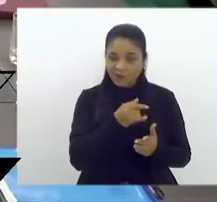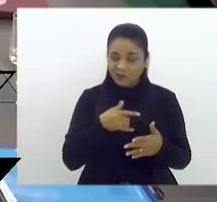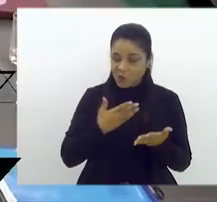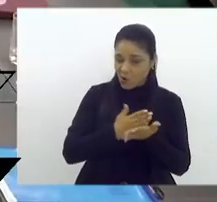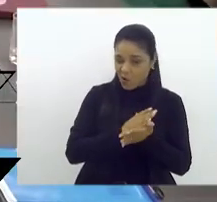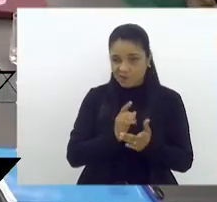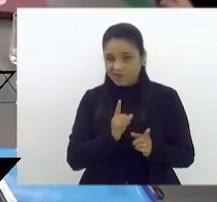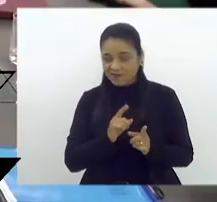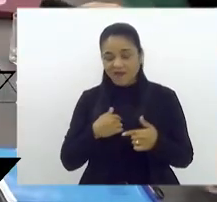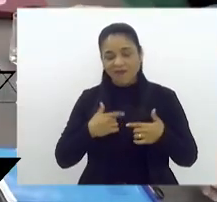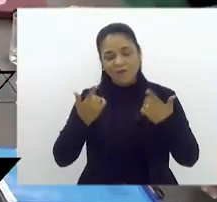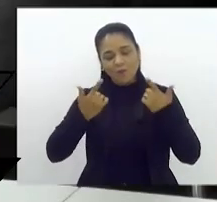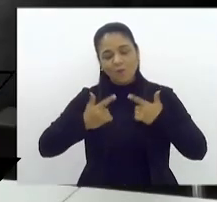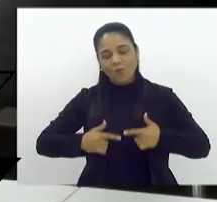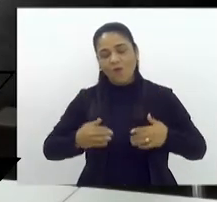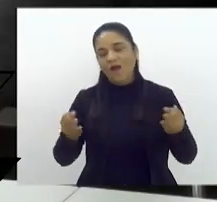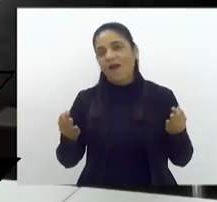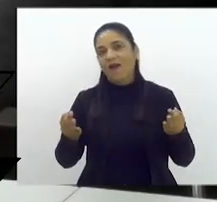completamente zen.